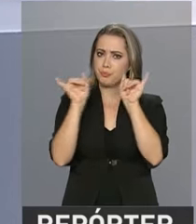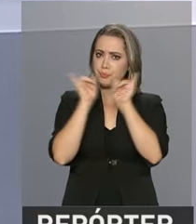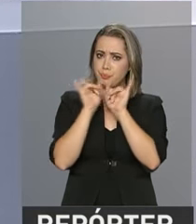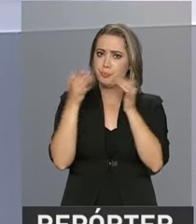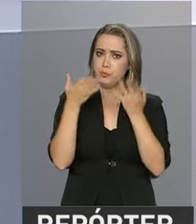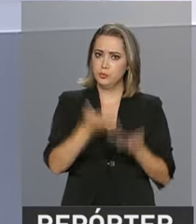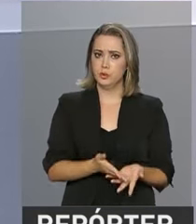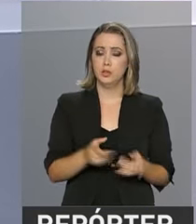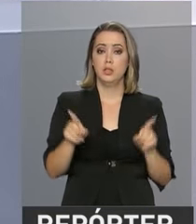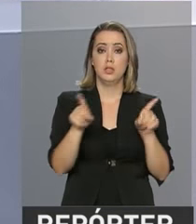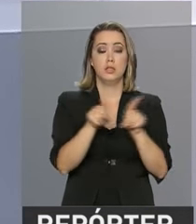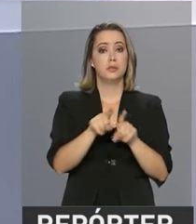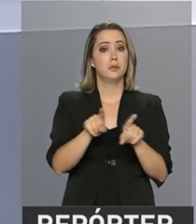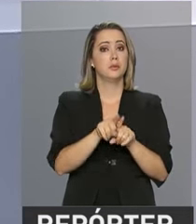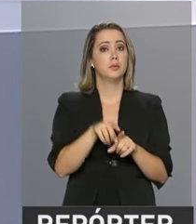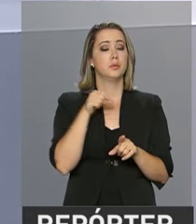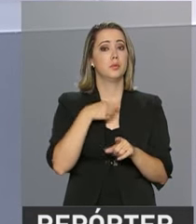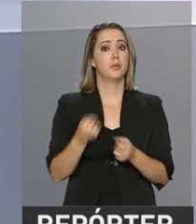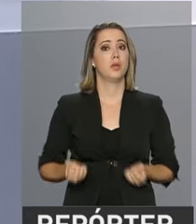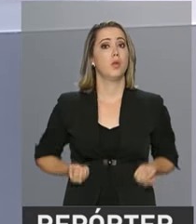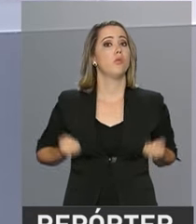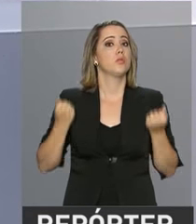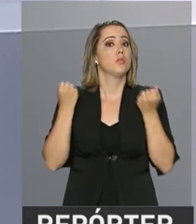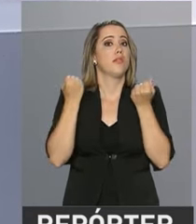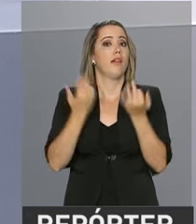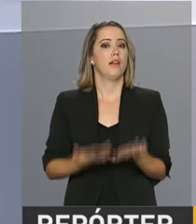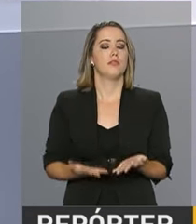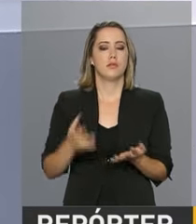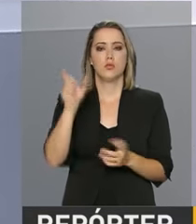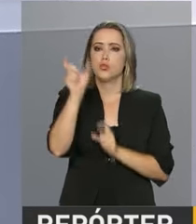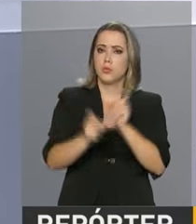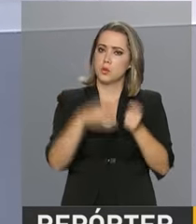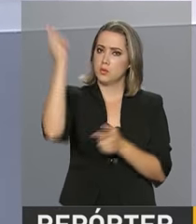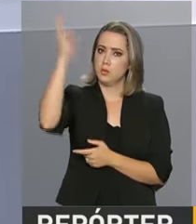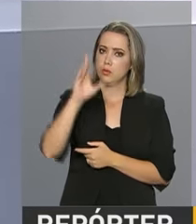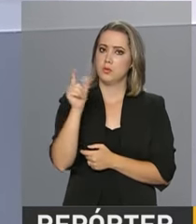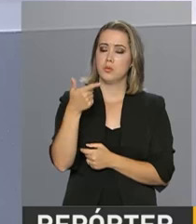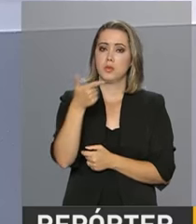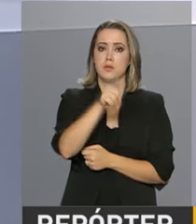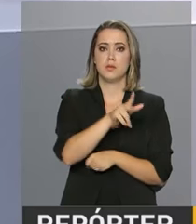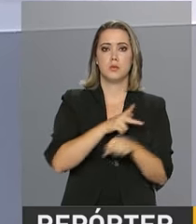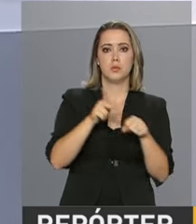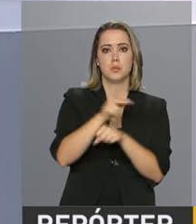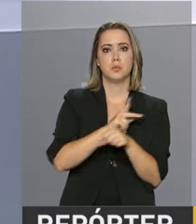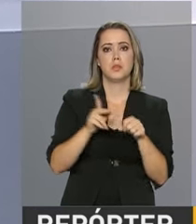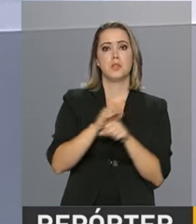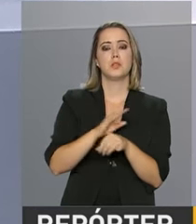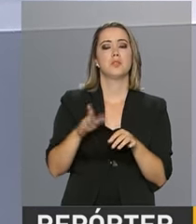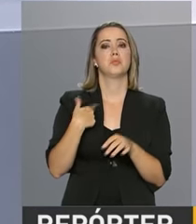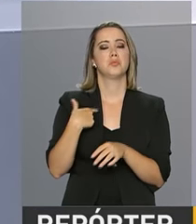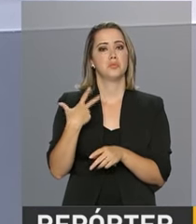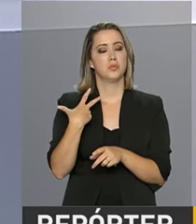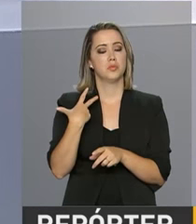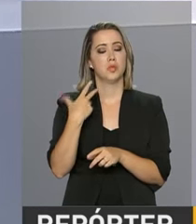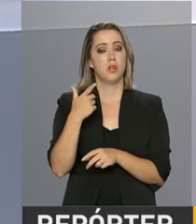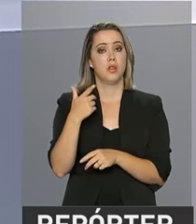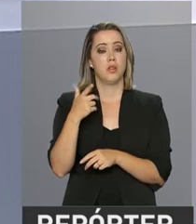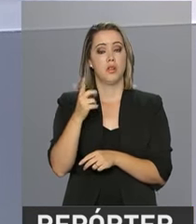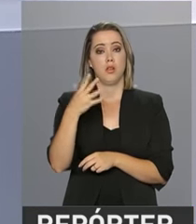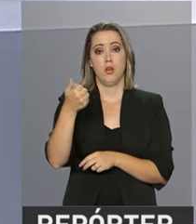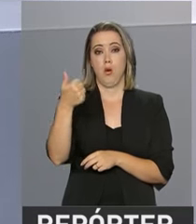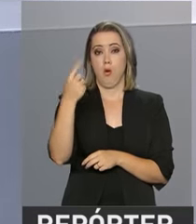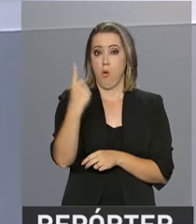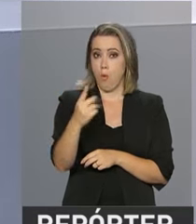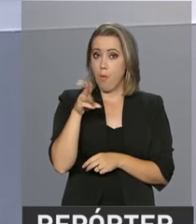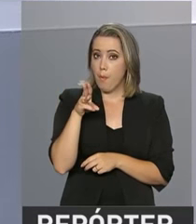dados mostram também que o gasto de brasileiros no exterior chegaram a 1 milhão e meio de dólares em março o resultado